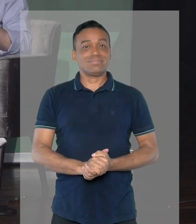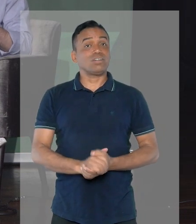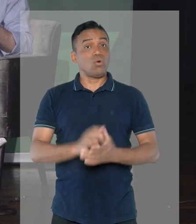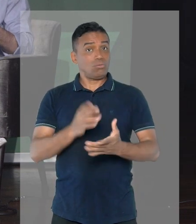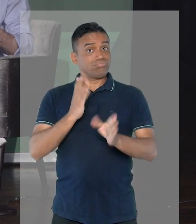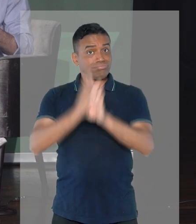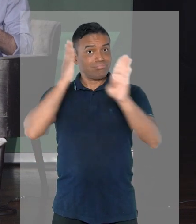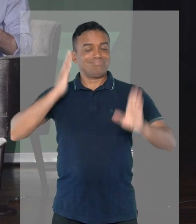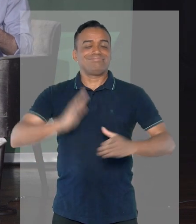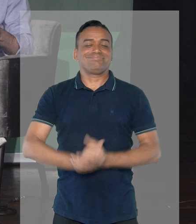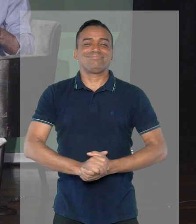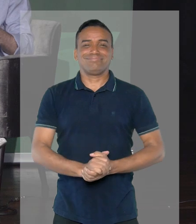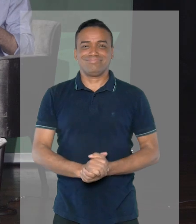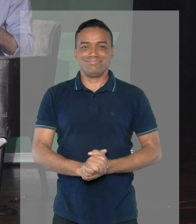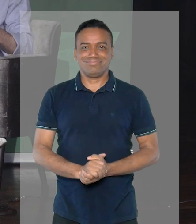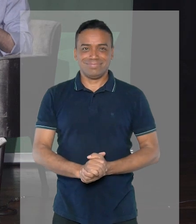Tem que achar aqui.